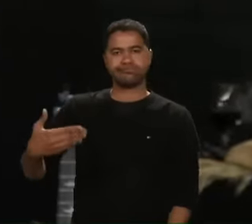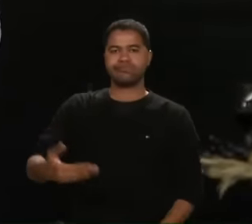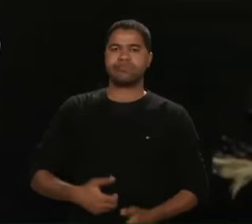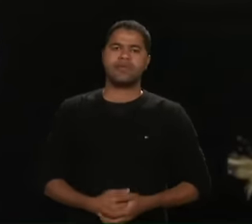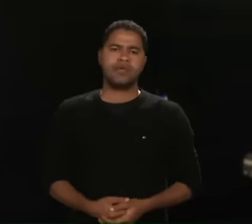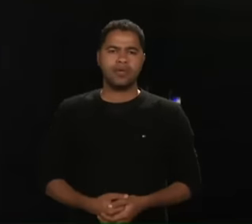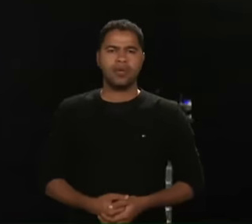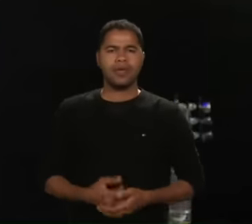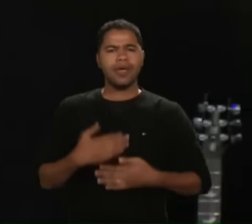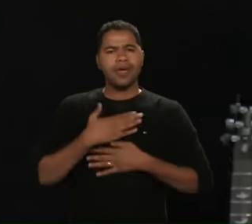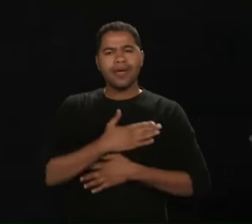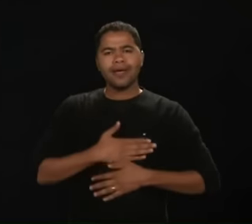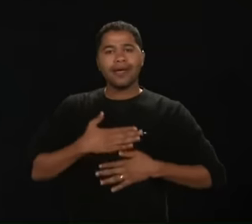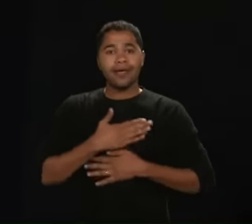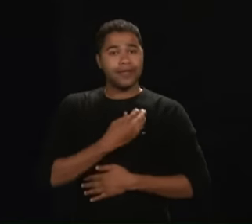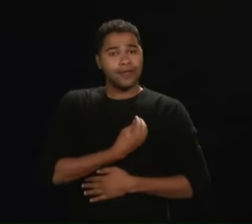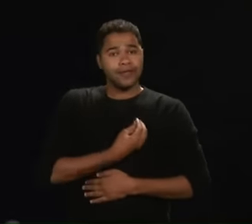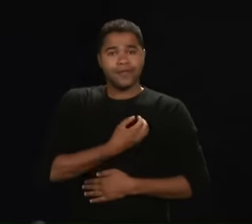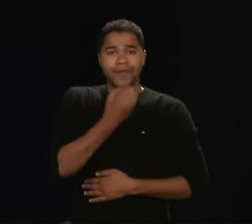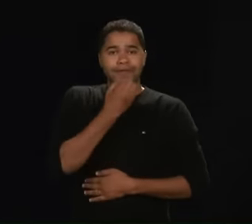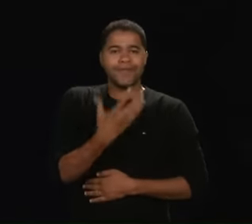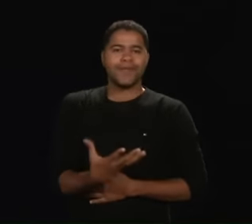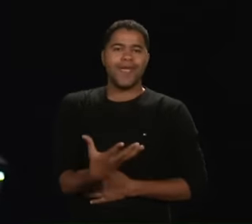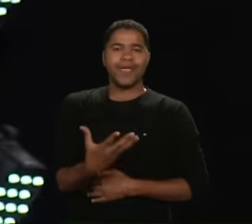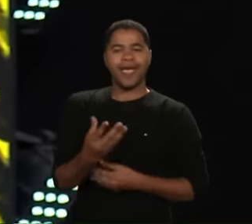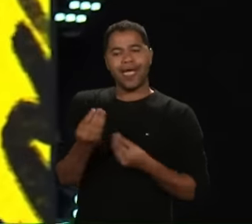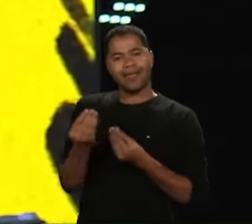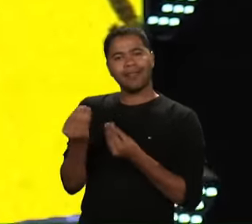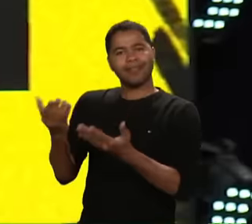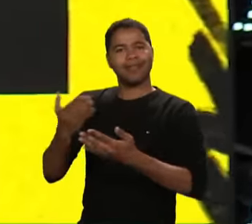É agradar o outro, quer viver bem, é agradar o outro.